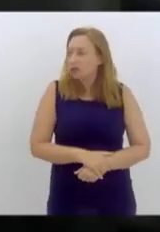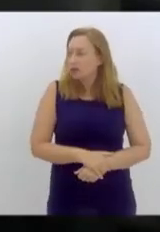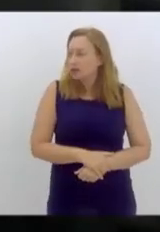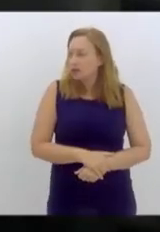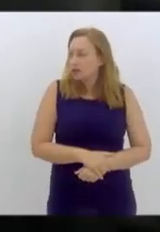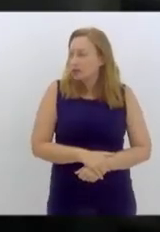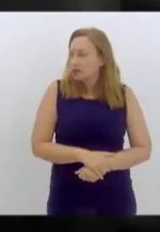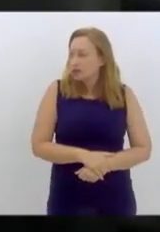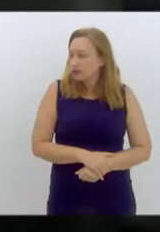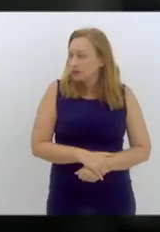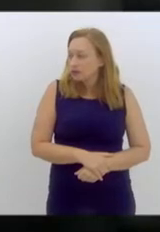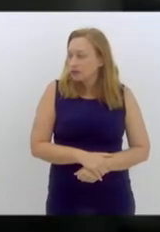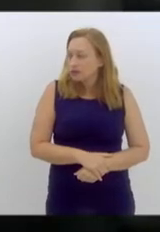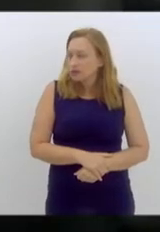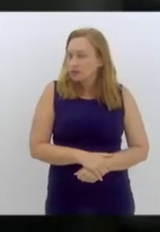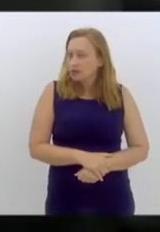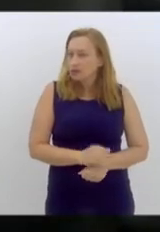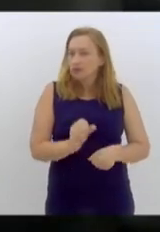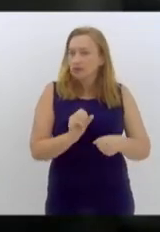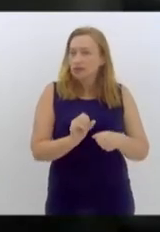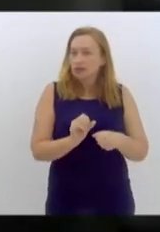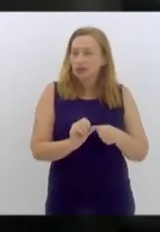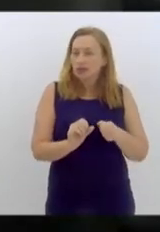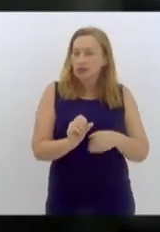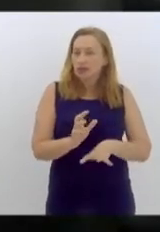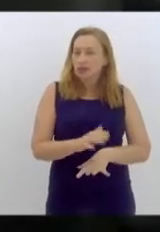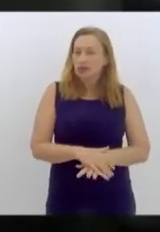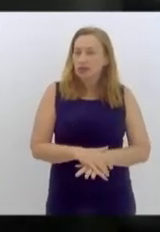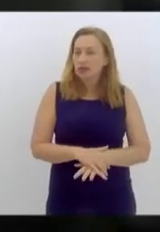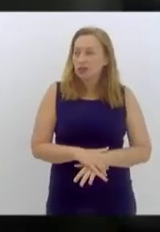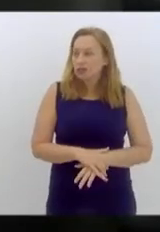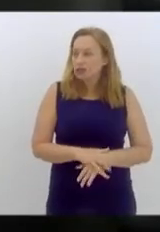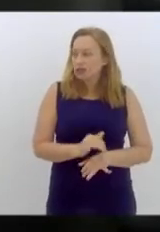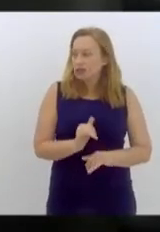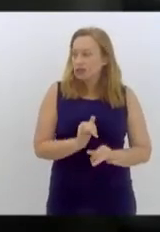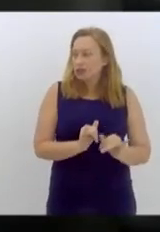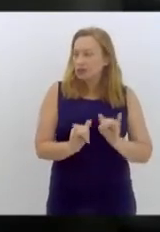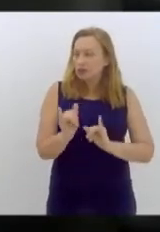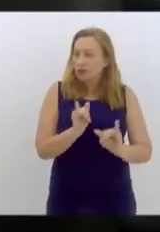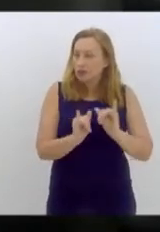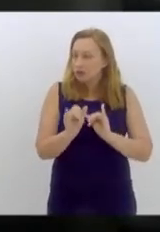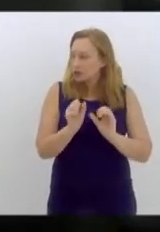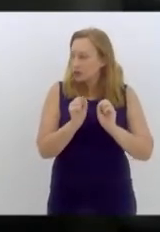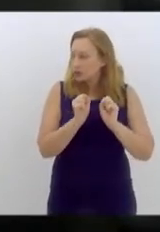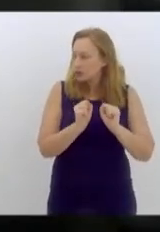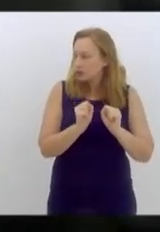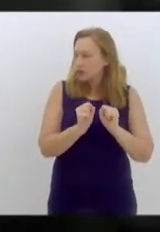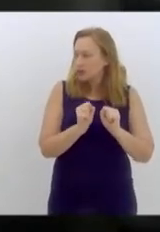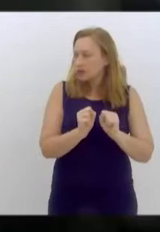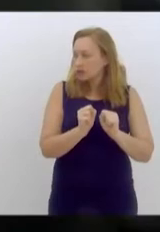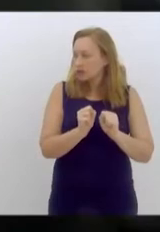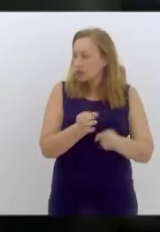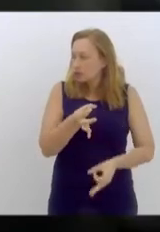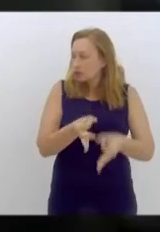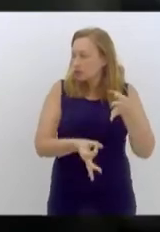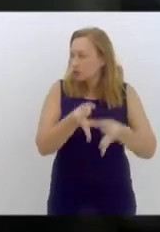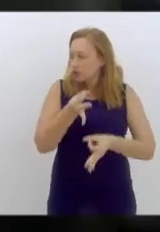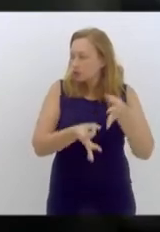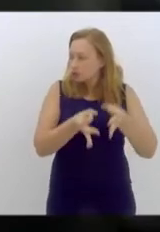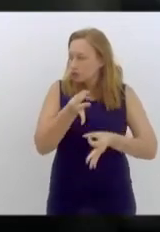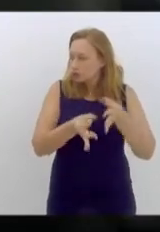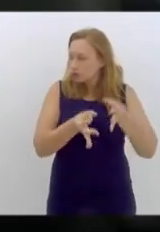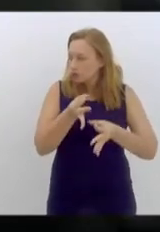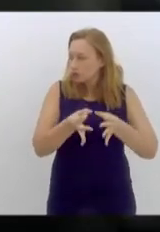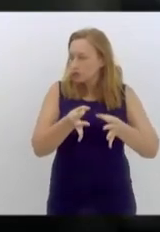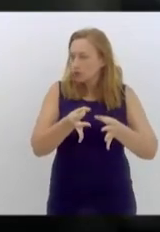fazer esse índice de forma que a gente seja justa e possa atender a todos